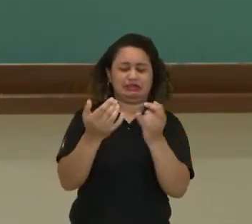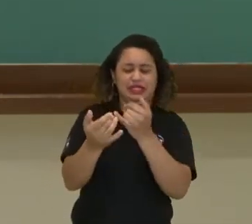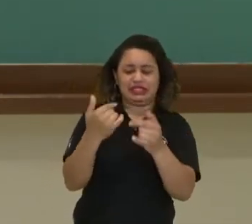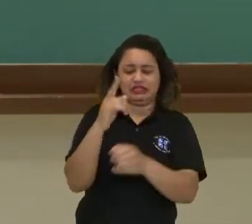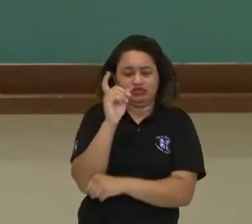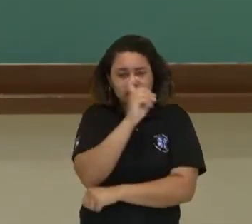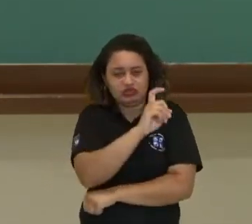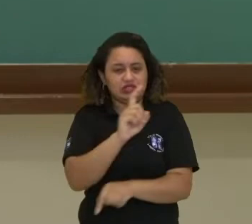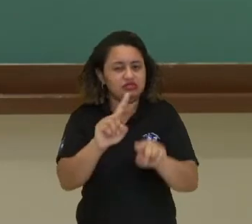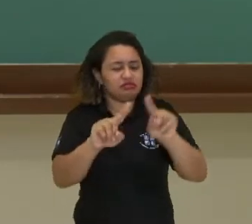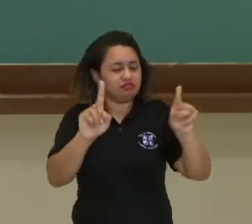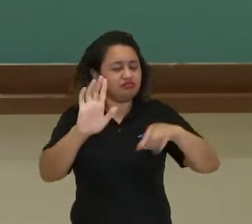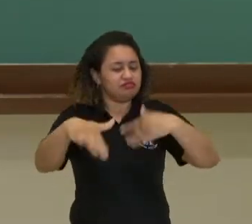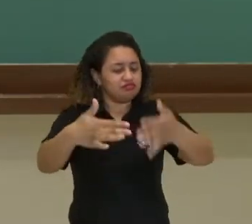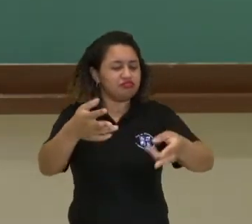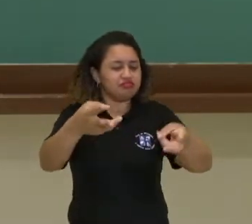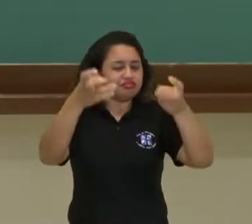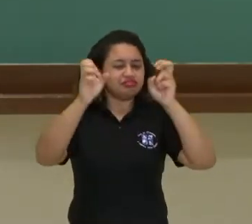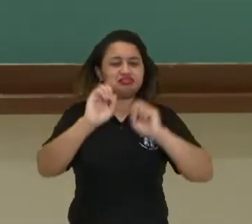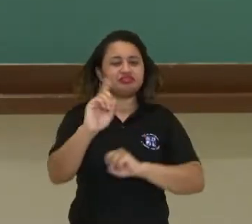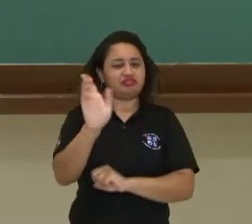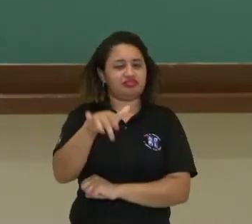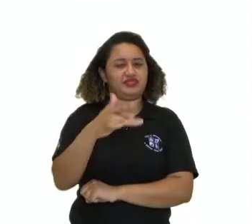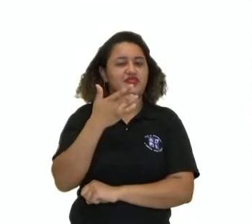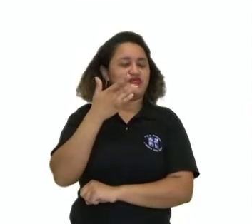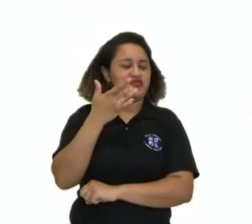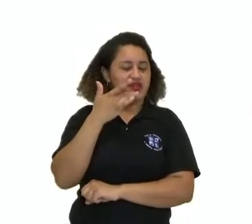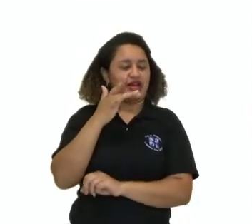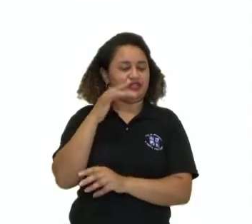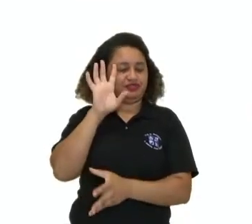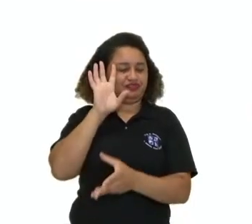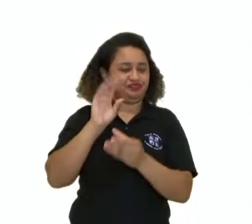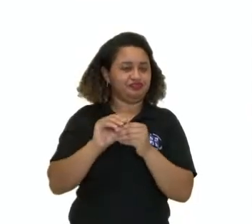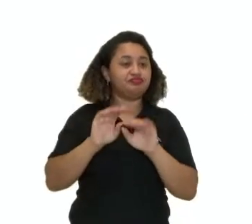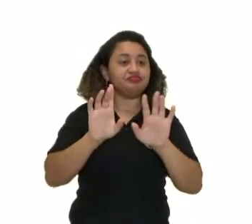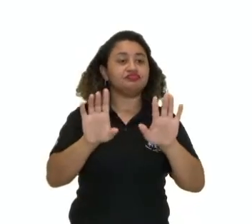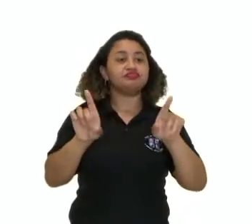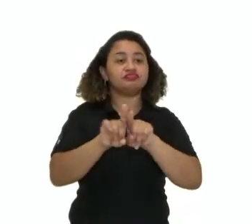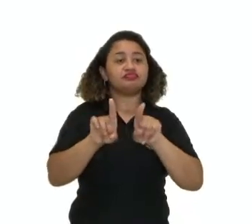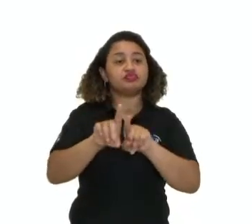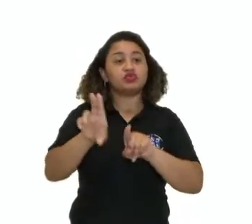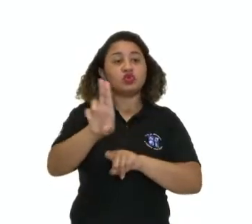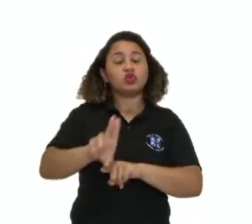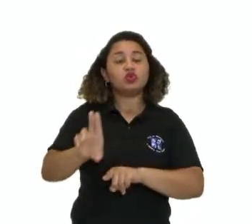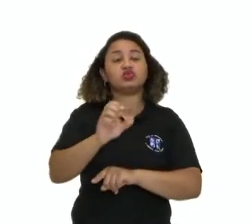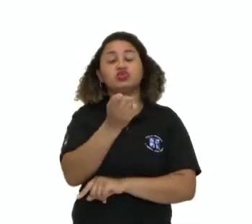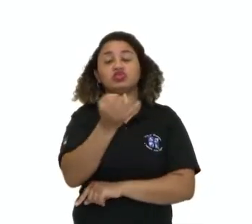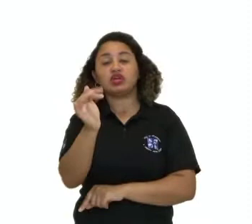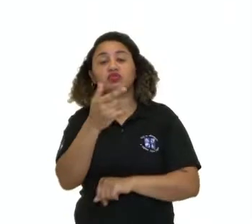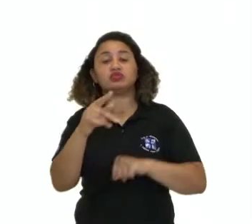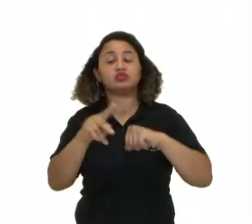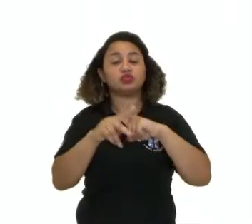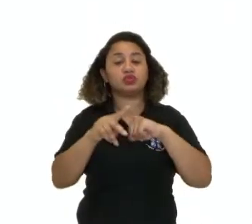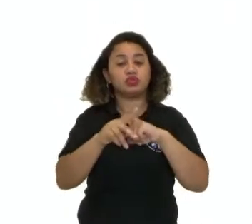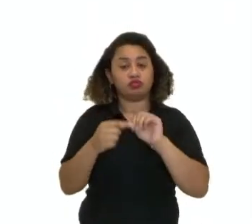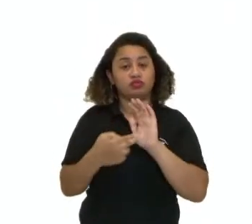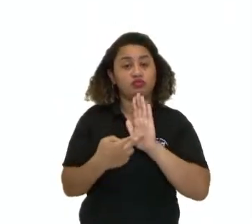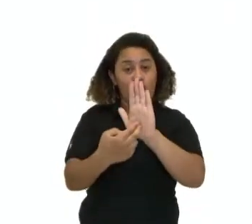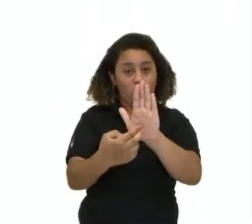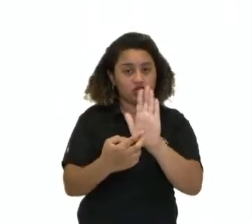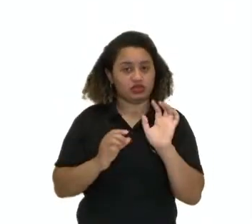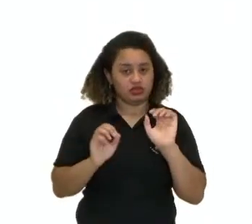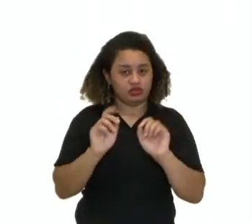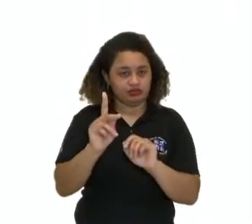você vai ver como ele faz total sentido tá também vamos reconhecer o uso de alguns pronomes demonstrativos vamos